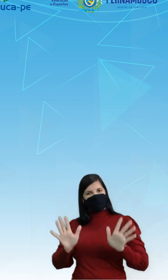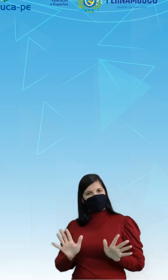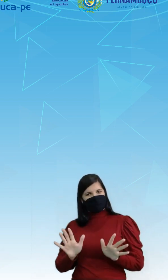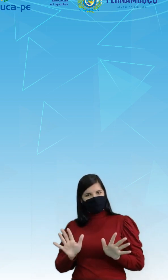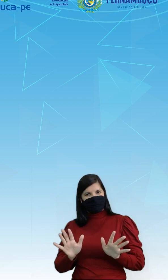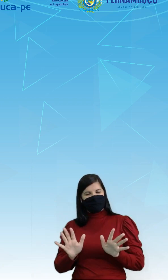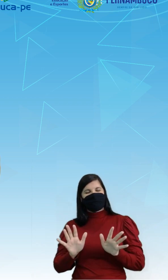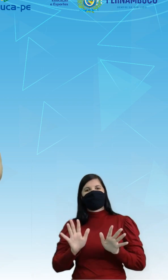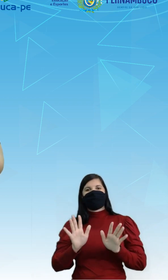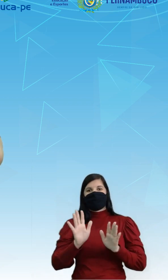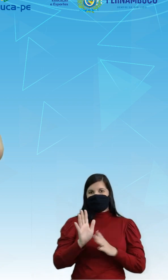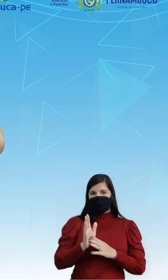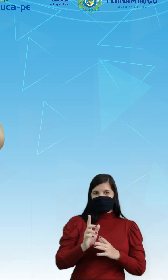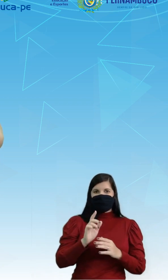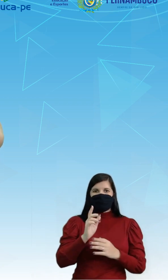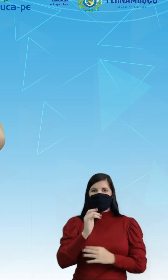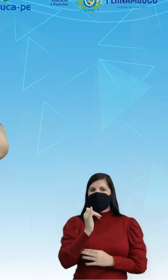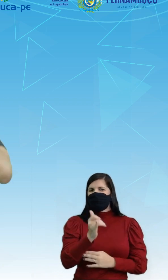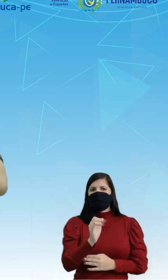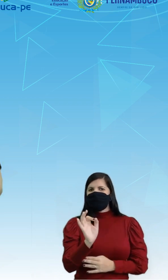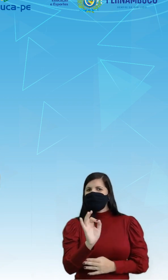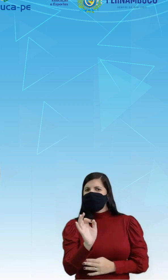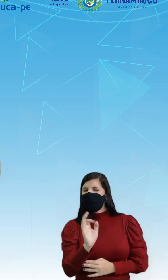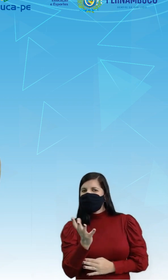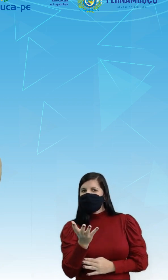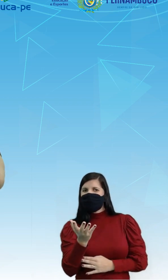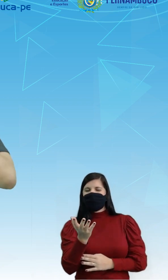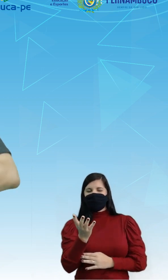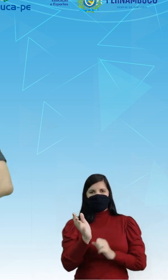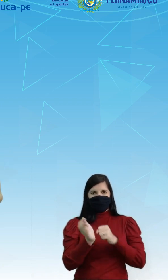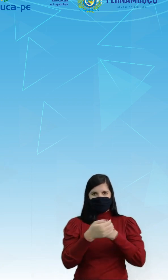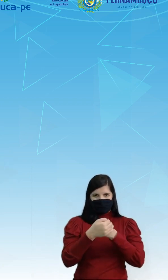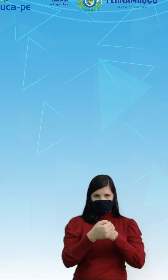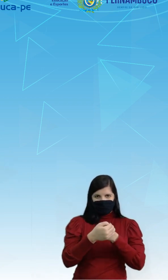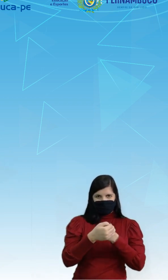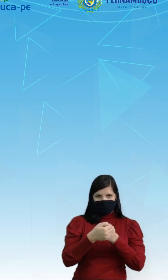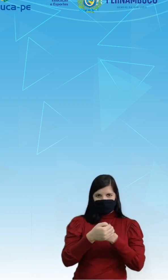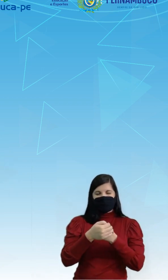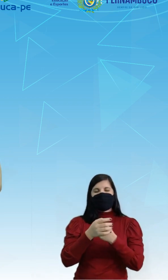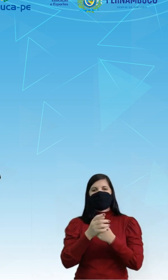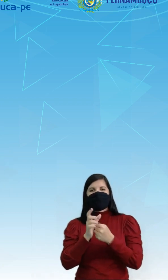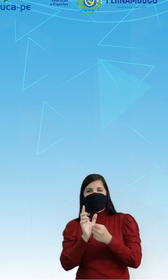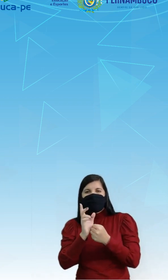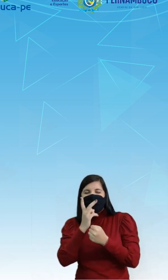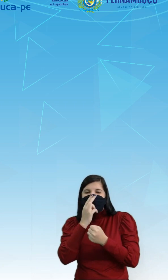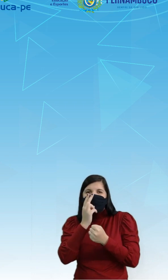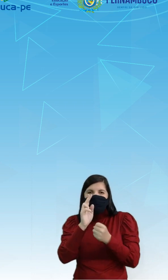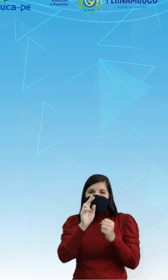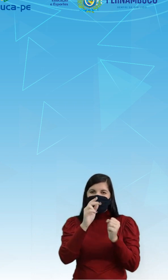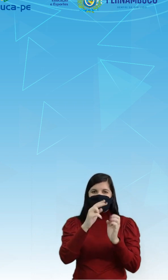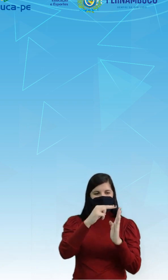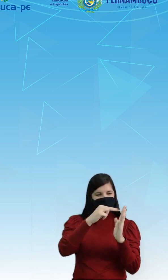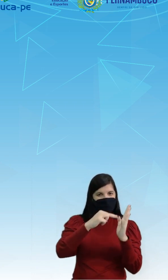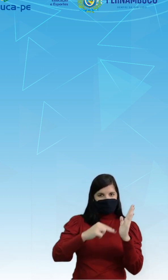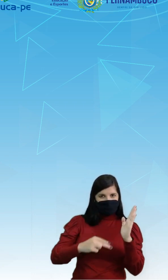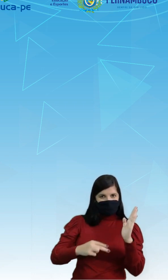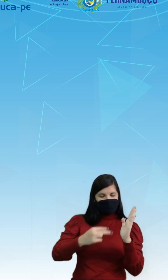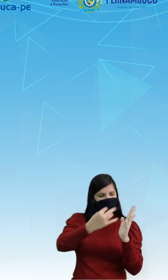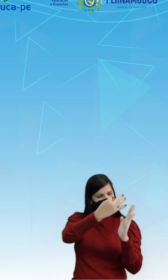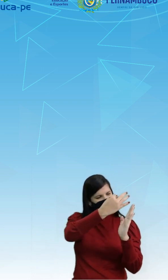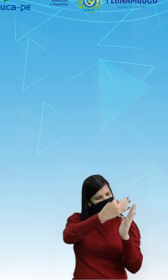No caso, o não dito, as questões implícitas, aquilo que está nas entrelinhas do